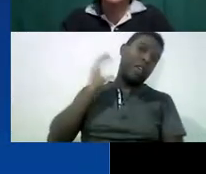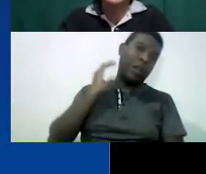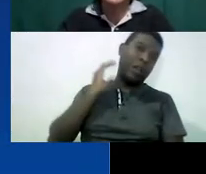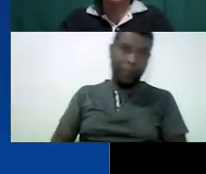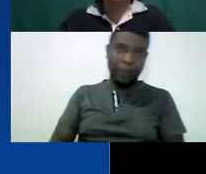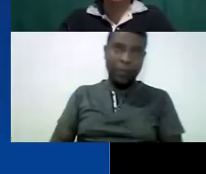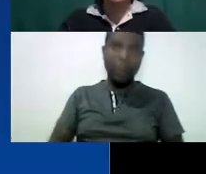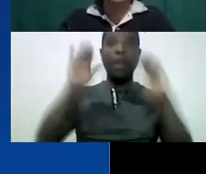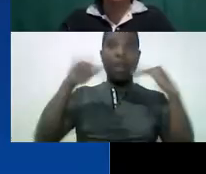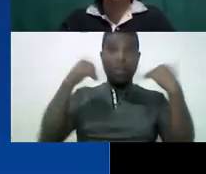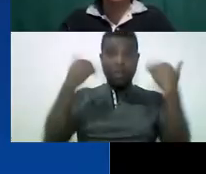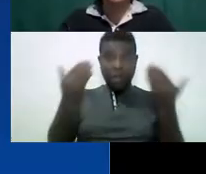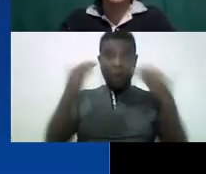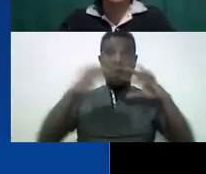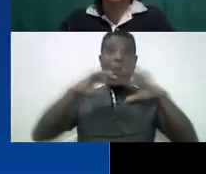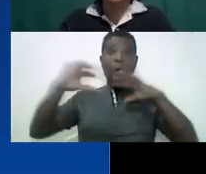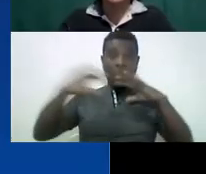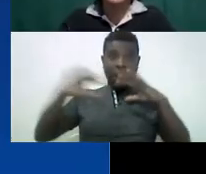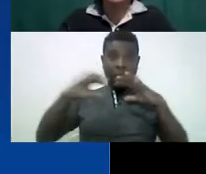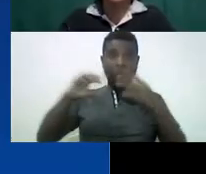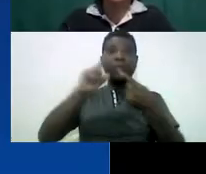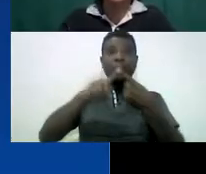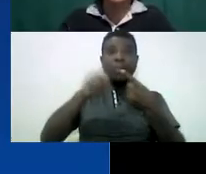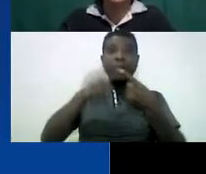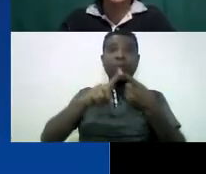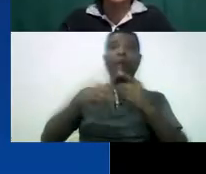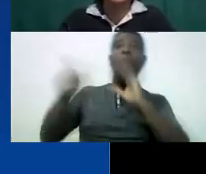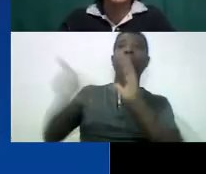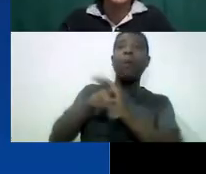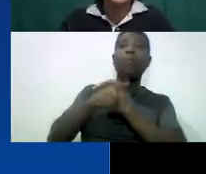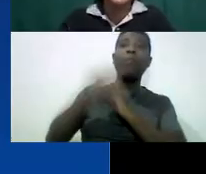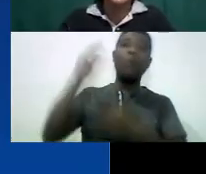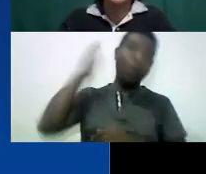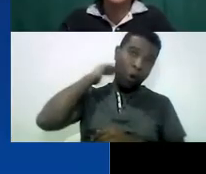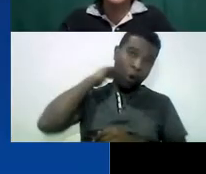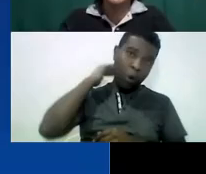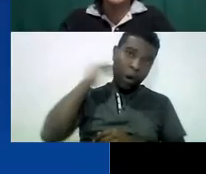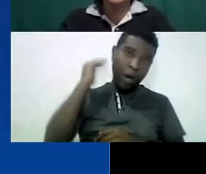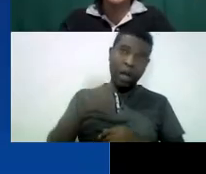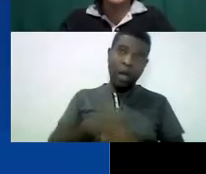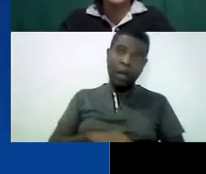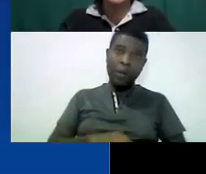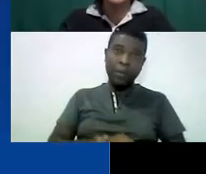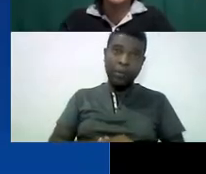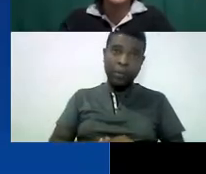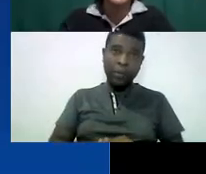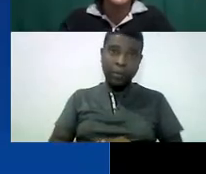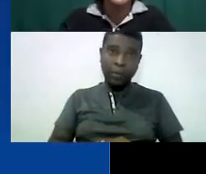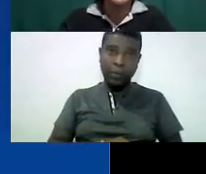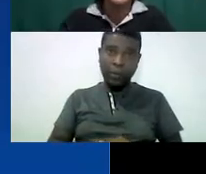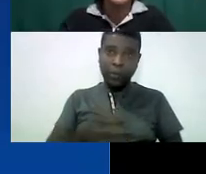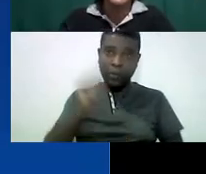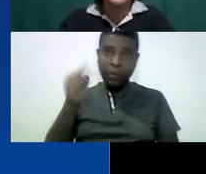são flexão, extensão, inclinação lateral, rotação, deslizamento anterior, deslizamento